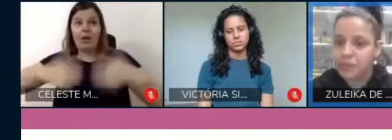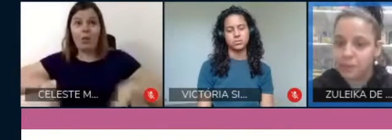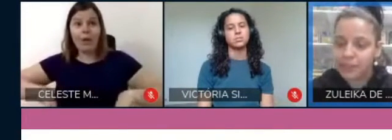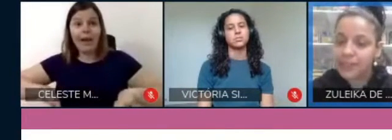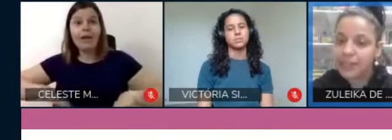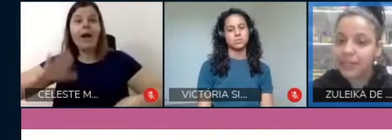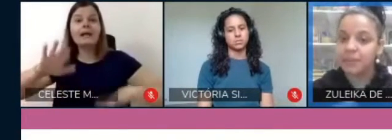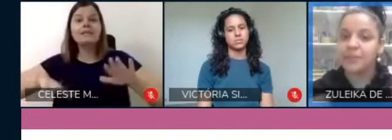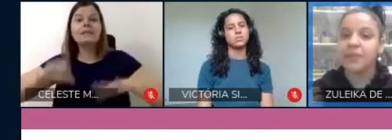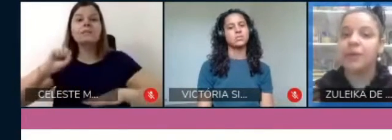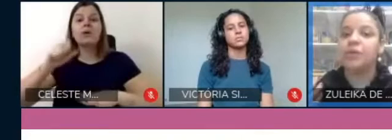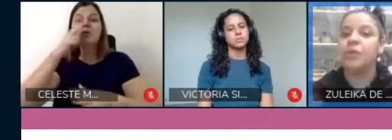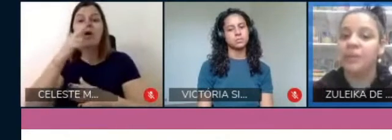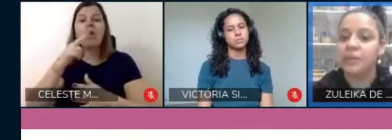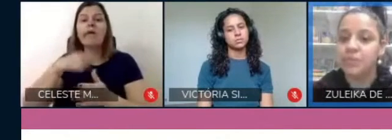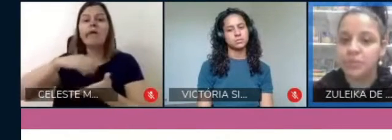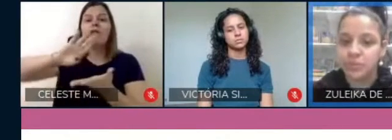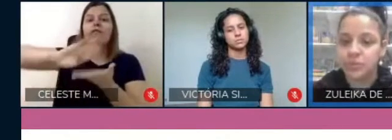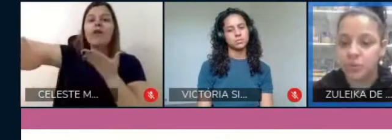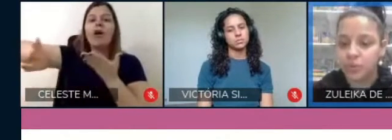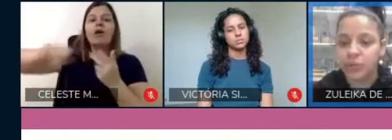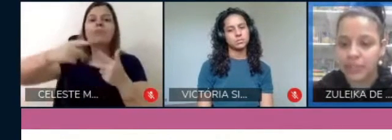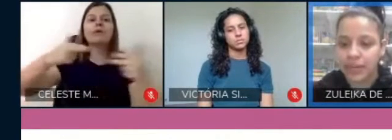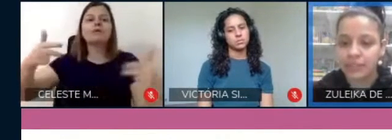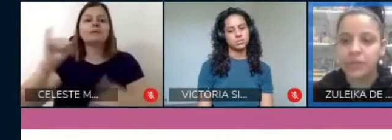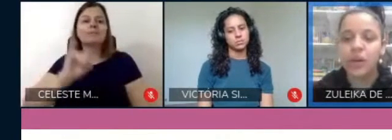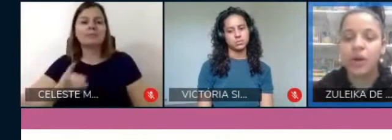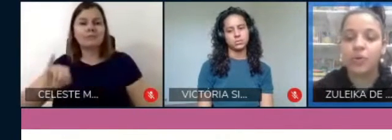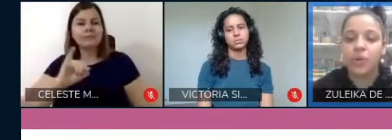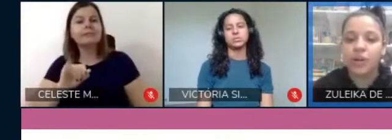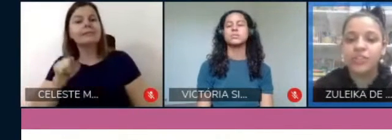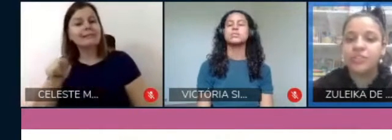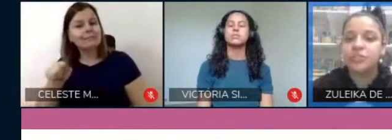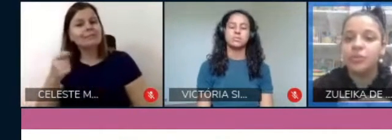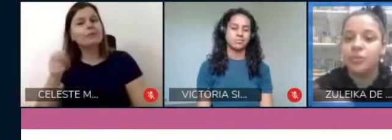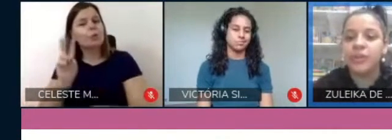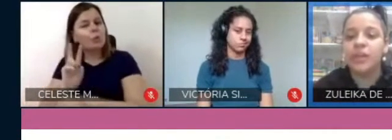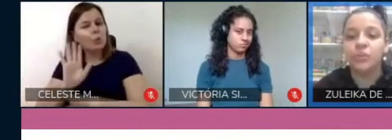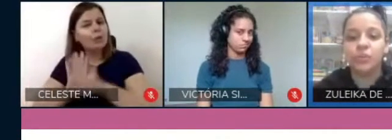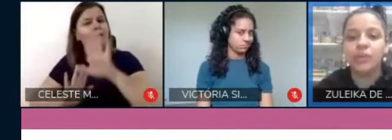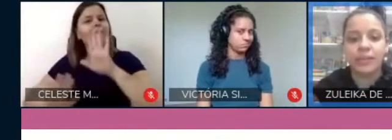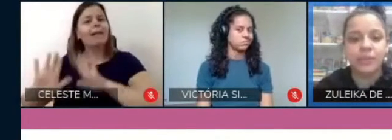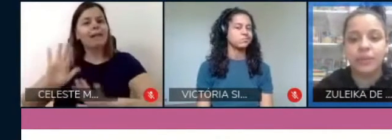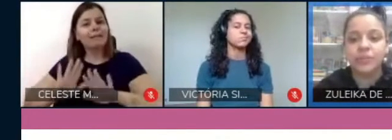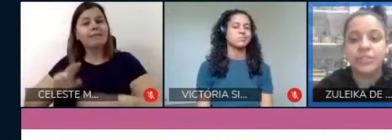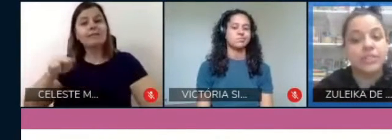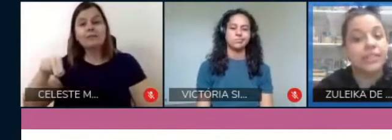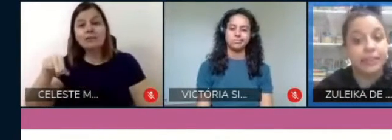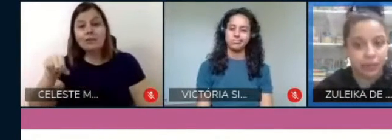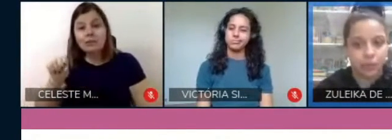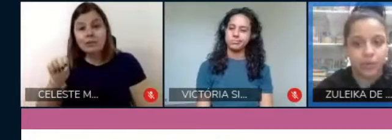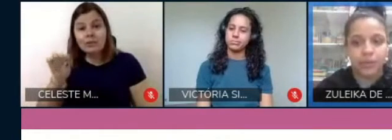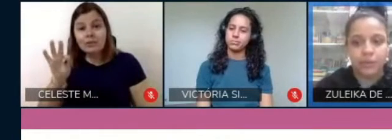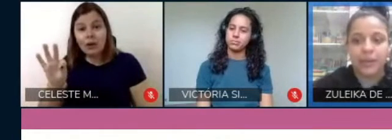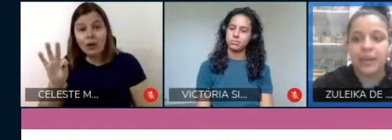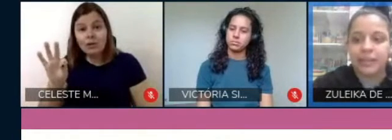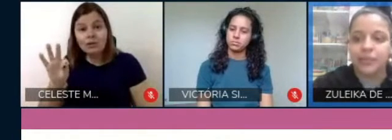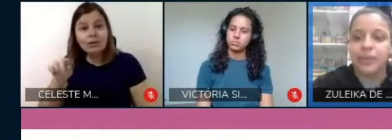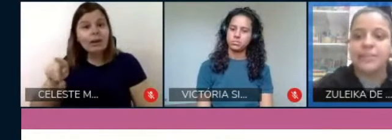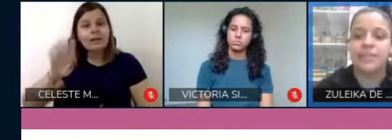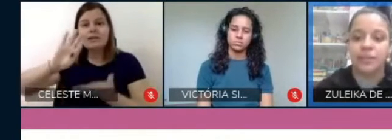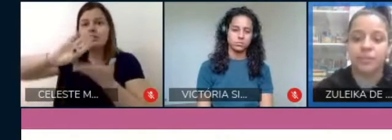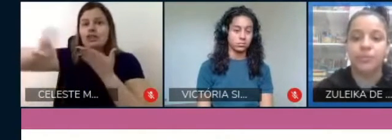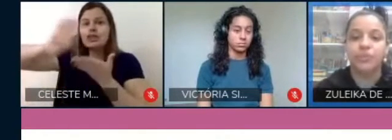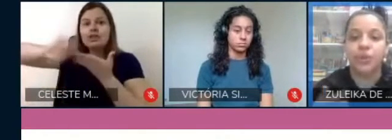coisa importante para mim. Então, recomendamos um uso com cuidado. O not exclui tudo aquilo que eu disse não,